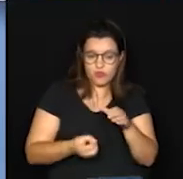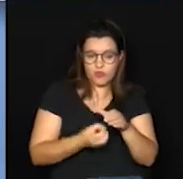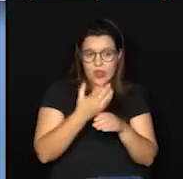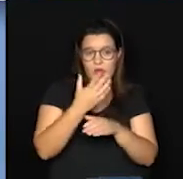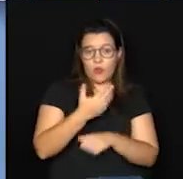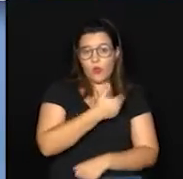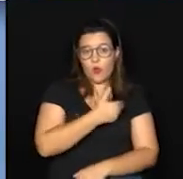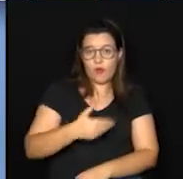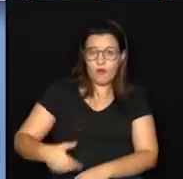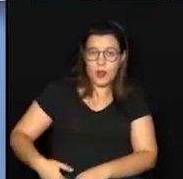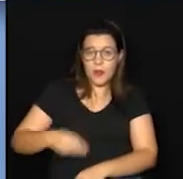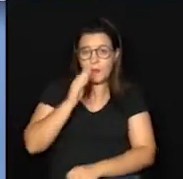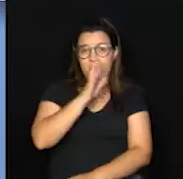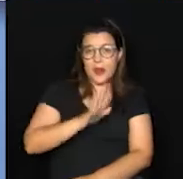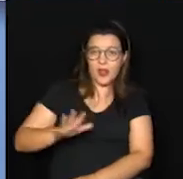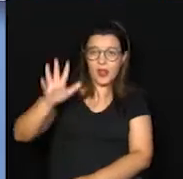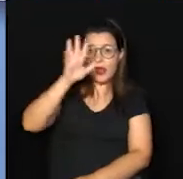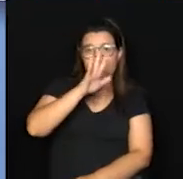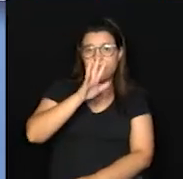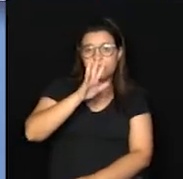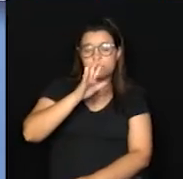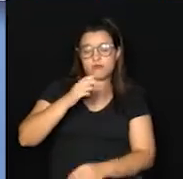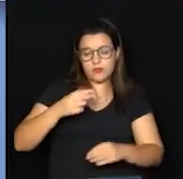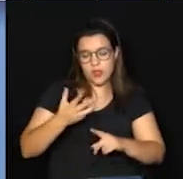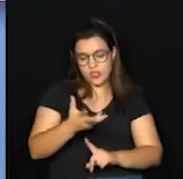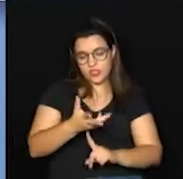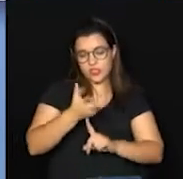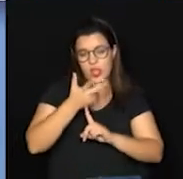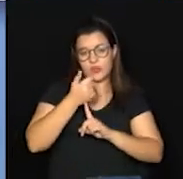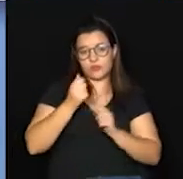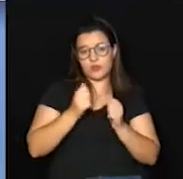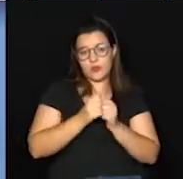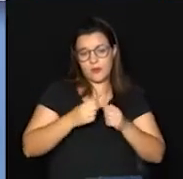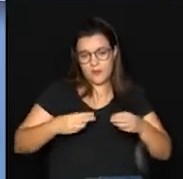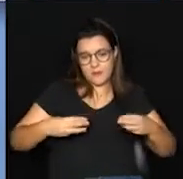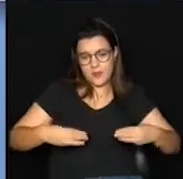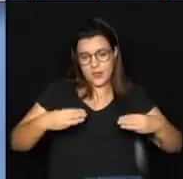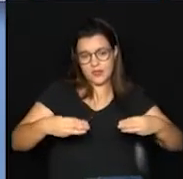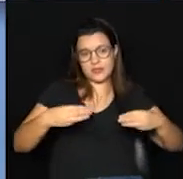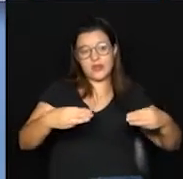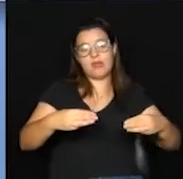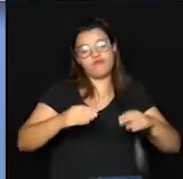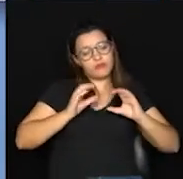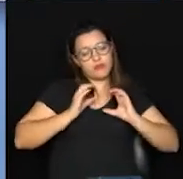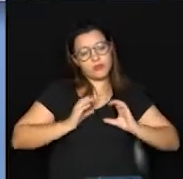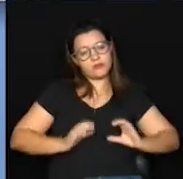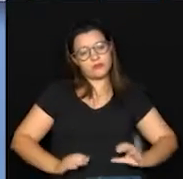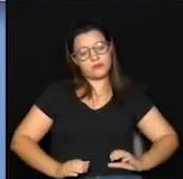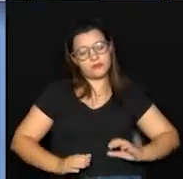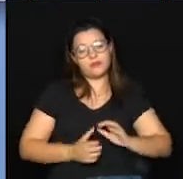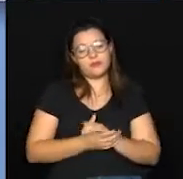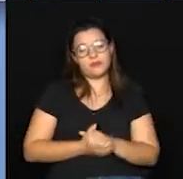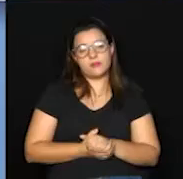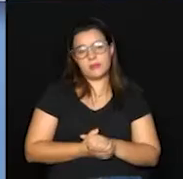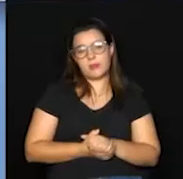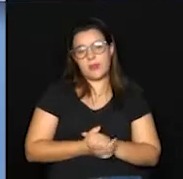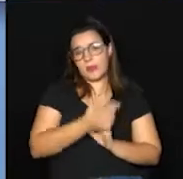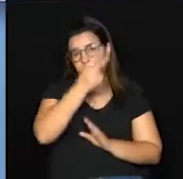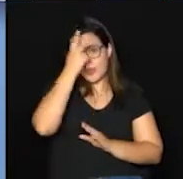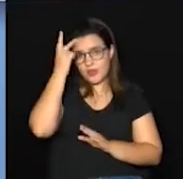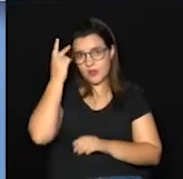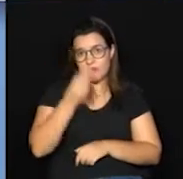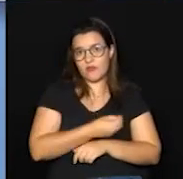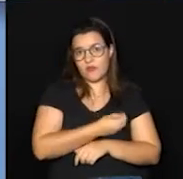governo brasileiro, ligada ao Ministério da Cidadania, e todo mundo que está no país